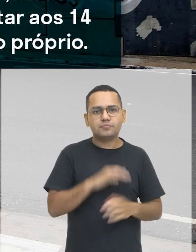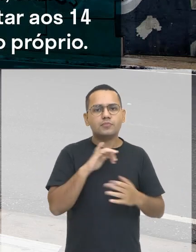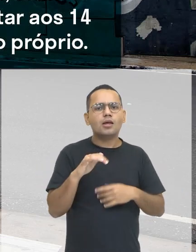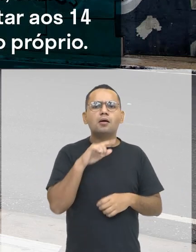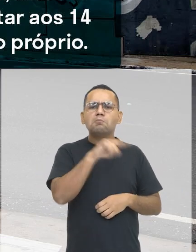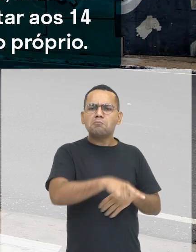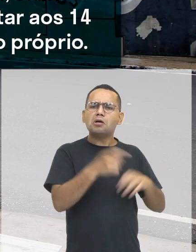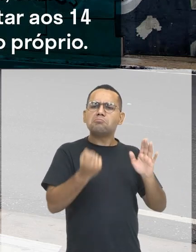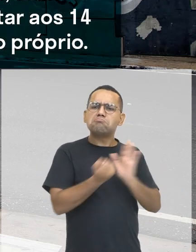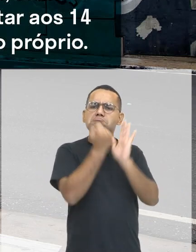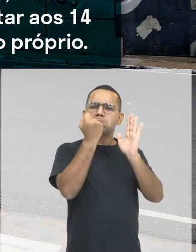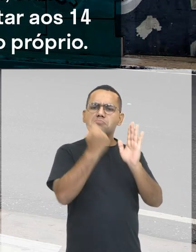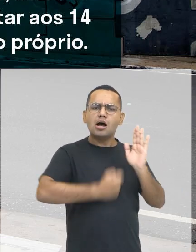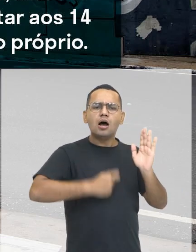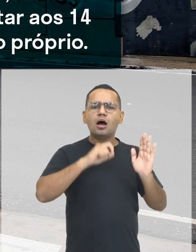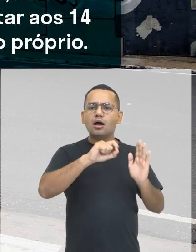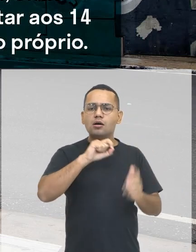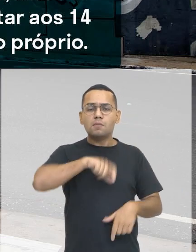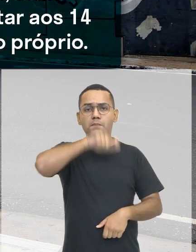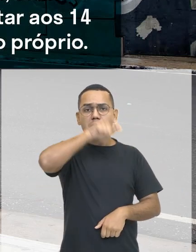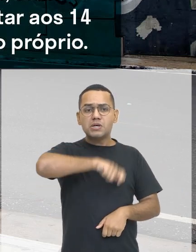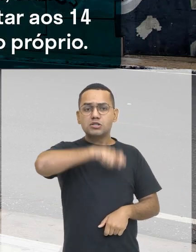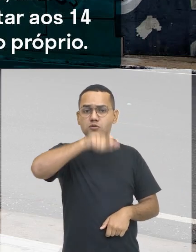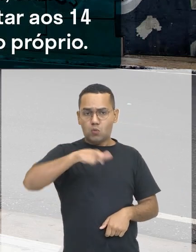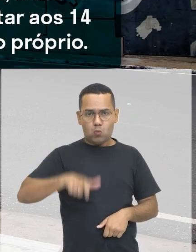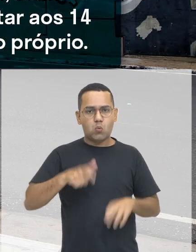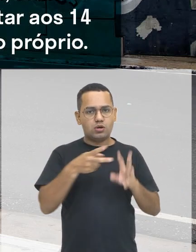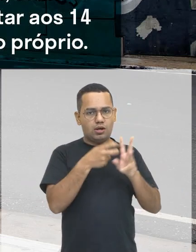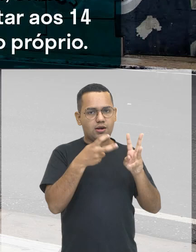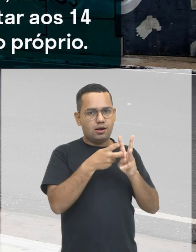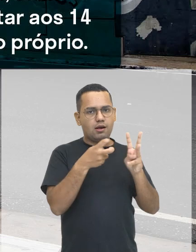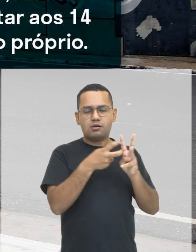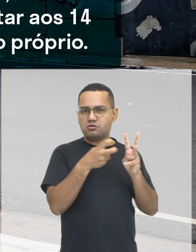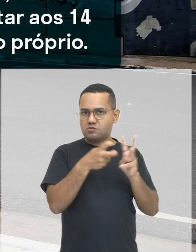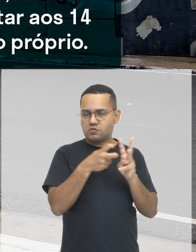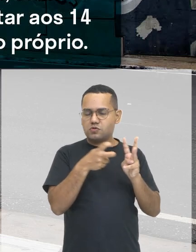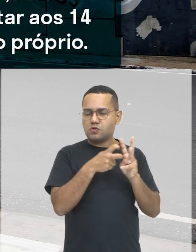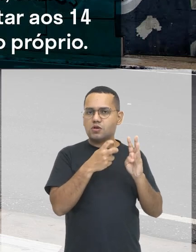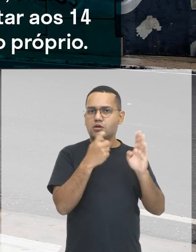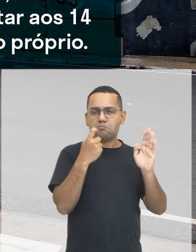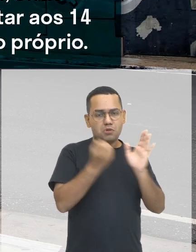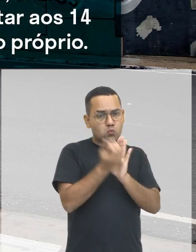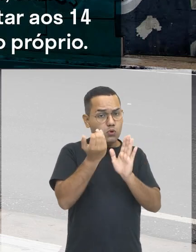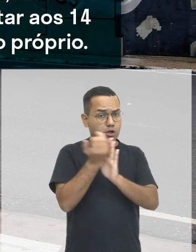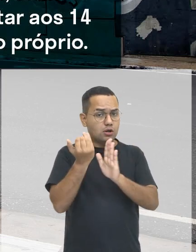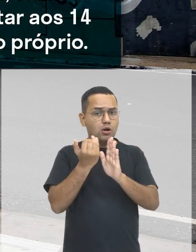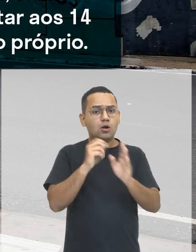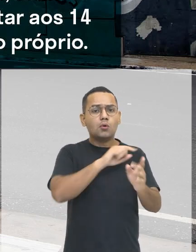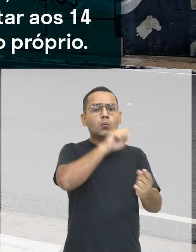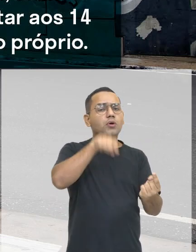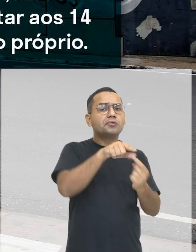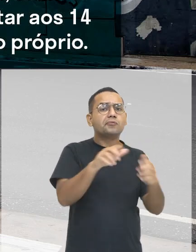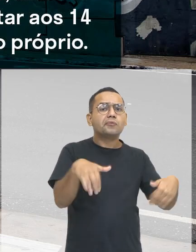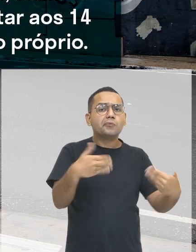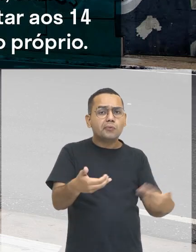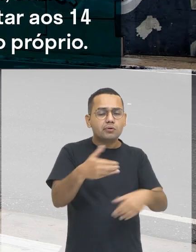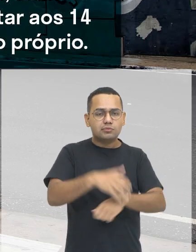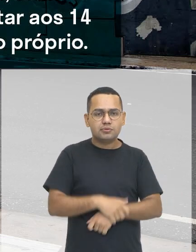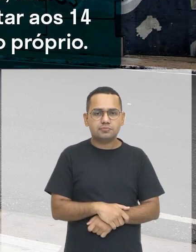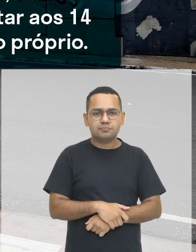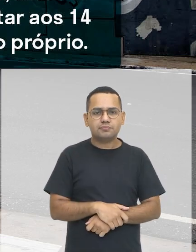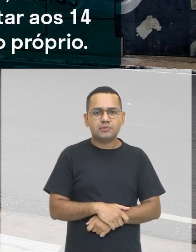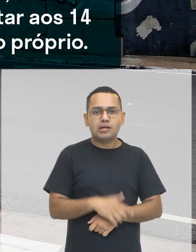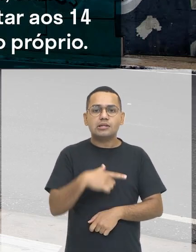em retratar personagens indígenas em suas atividades habituais, como forma de reconhecimento e